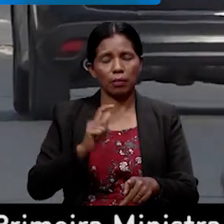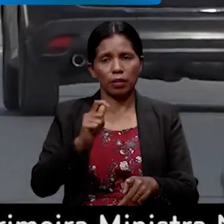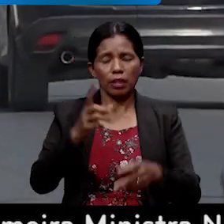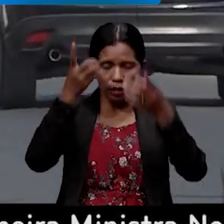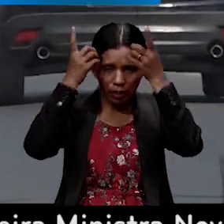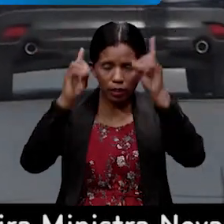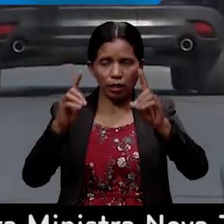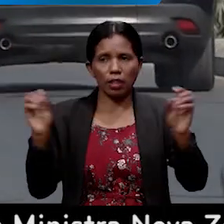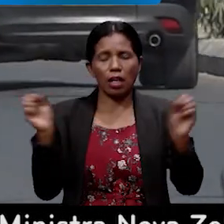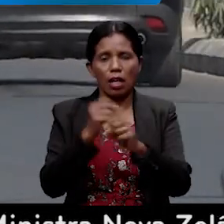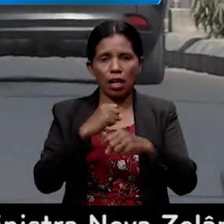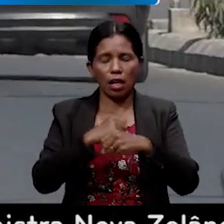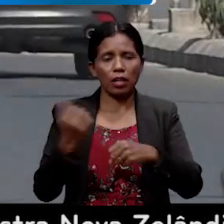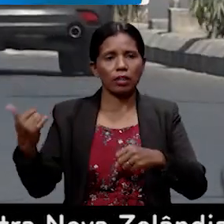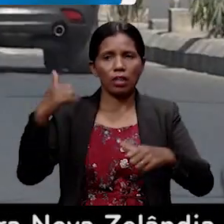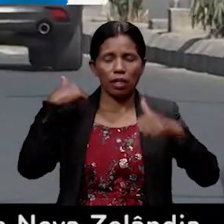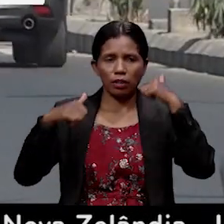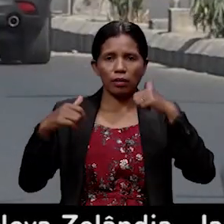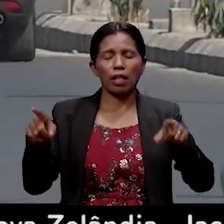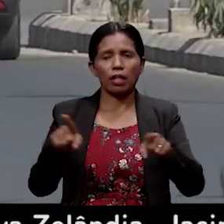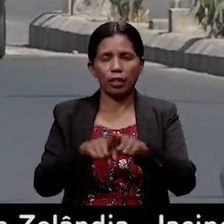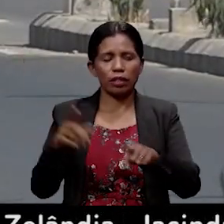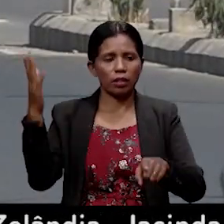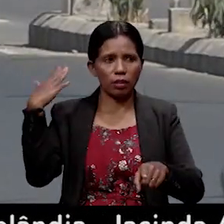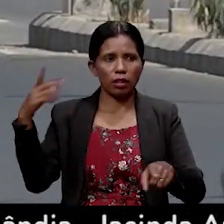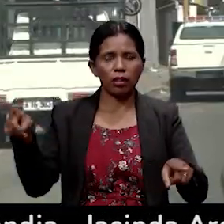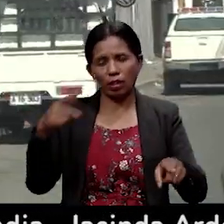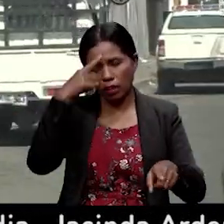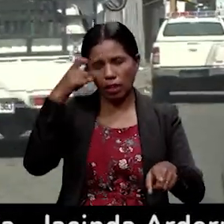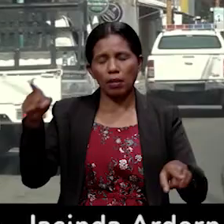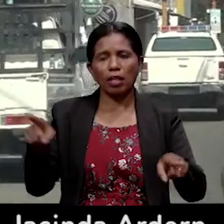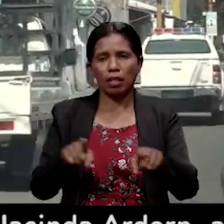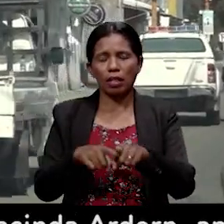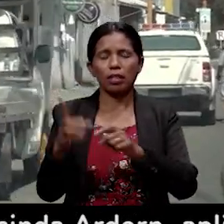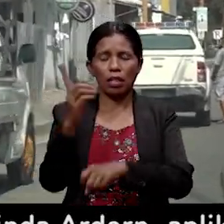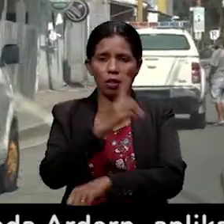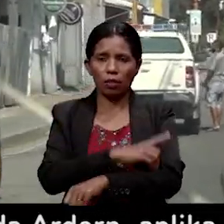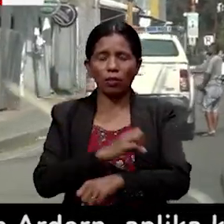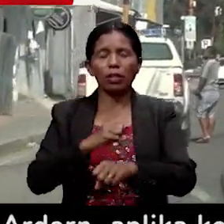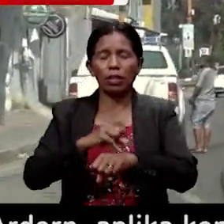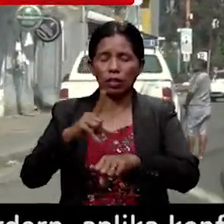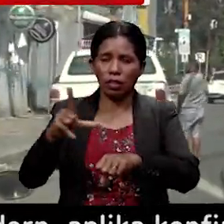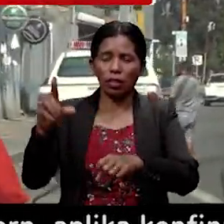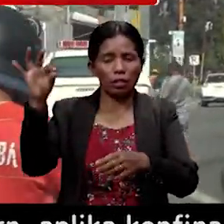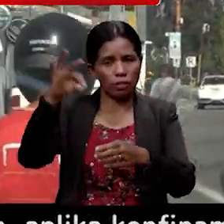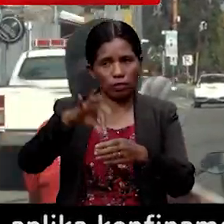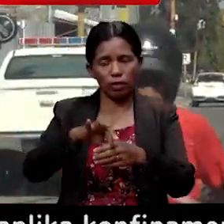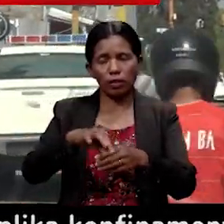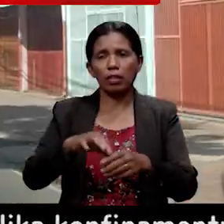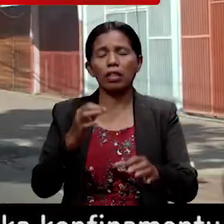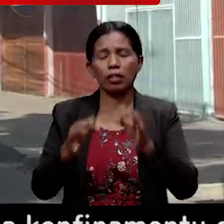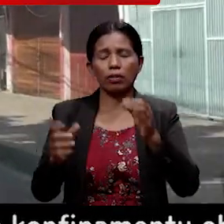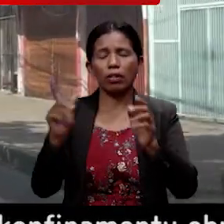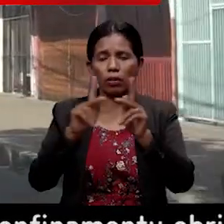ho dilahala o Sira ni atividade hane sampai bain tamba considera loron nasional Konsulta Popular mas ke loja hirak nebe taka